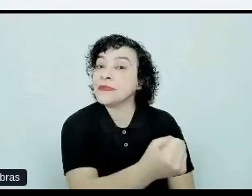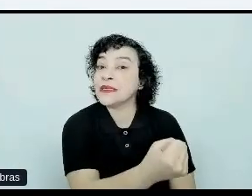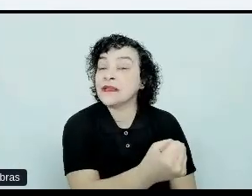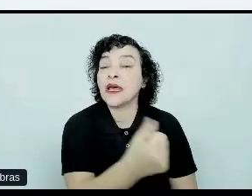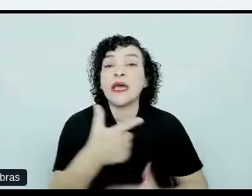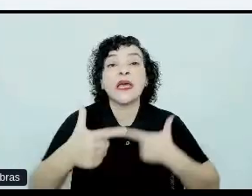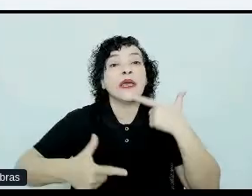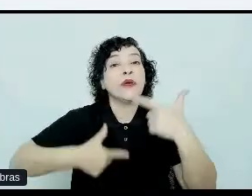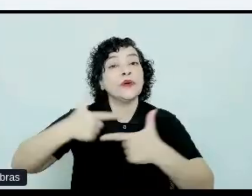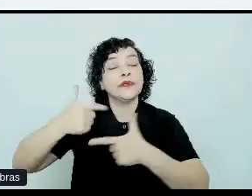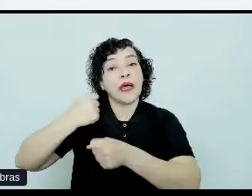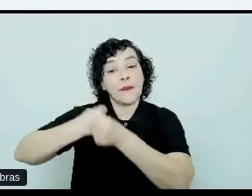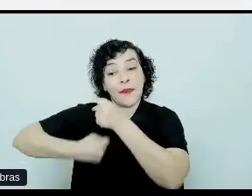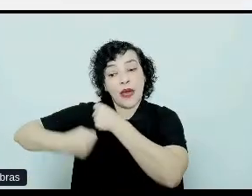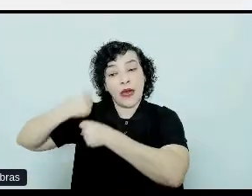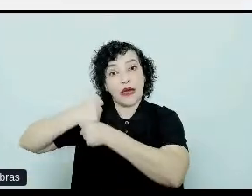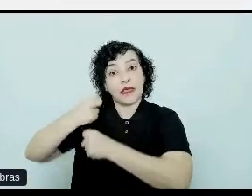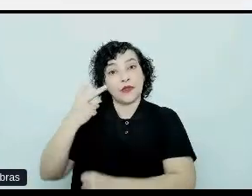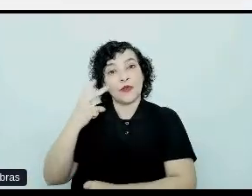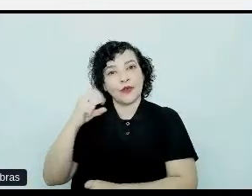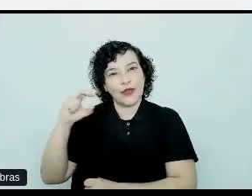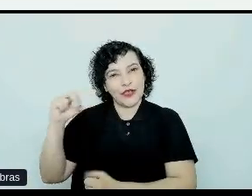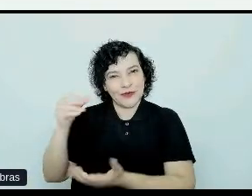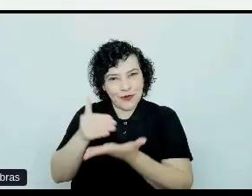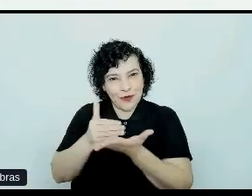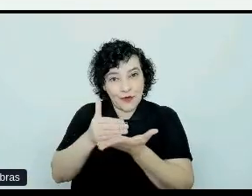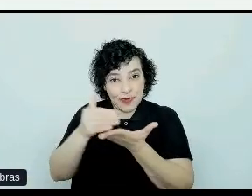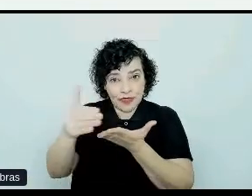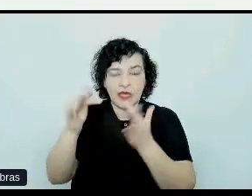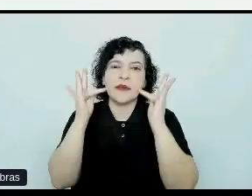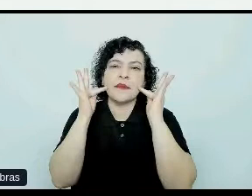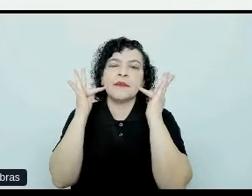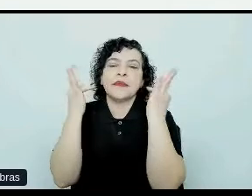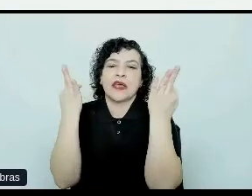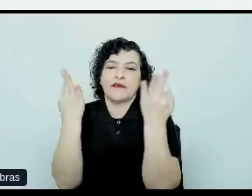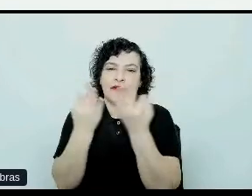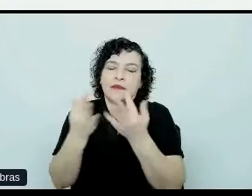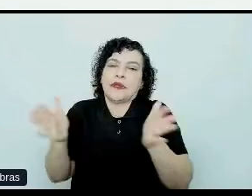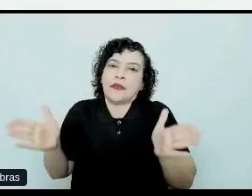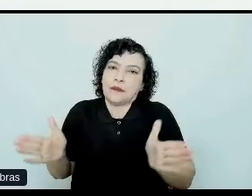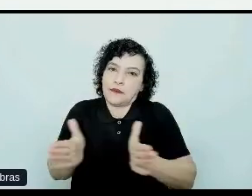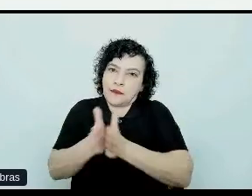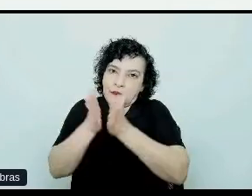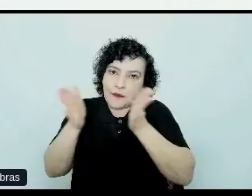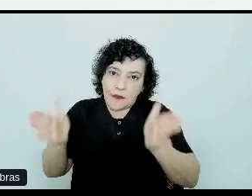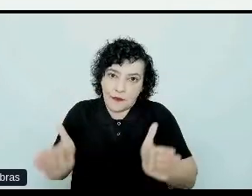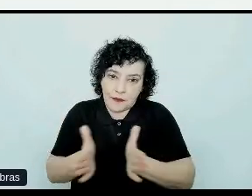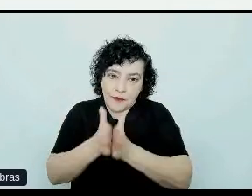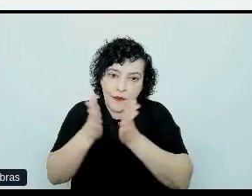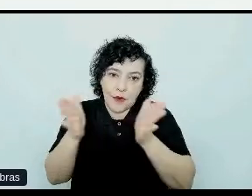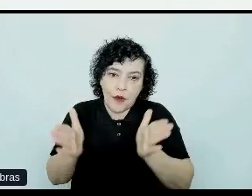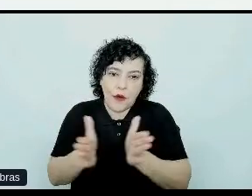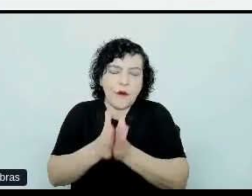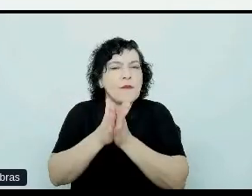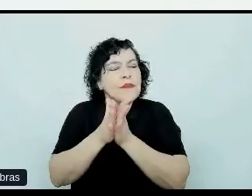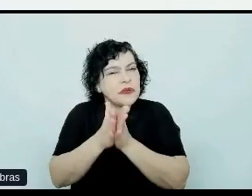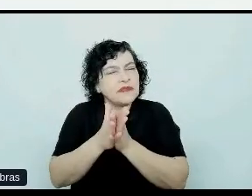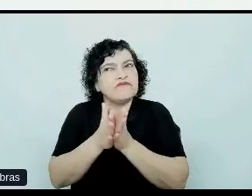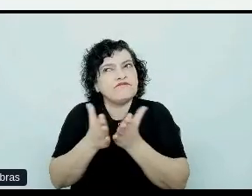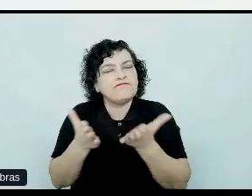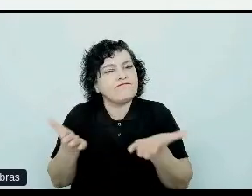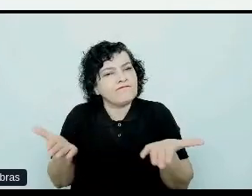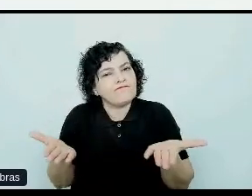desde o ano 2000, né? Eu venho de uma família bem pobre e assim, é muito comum,